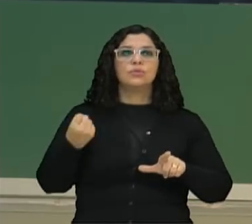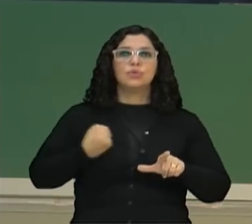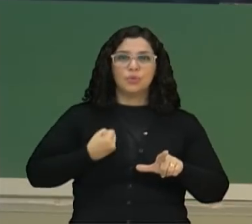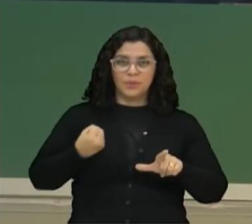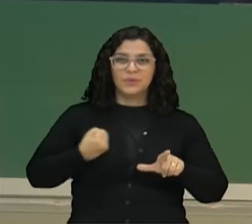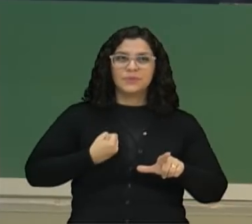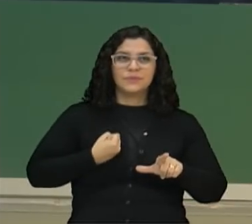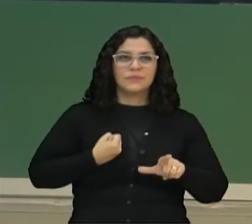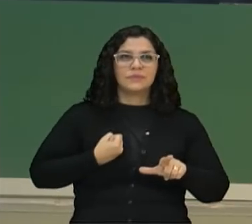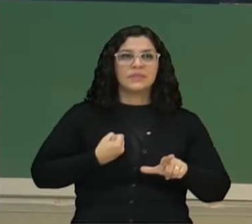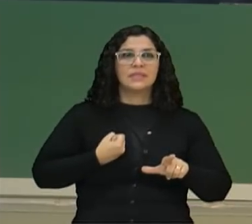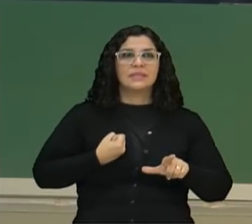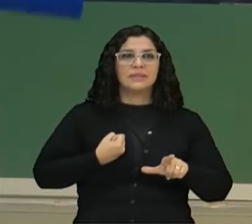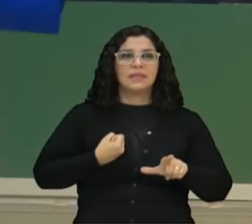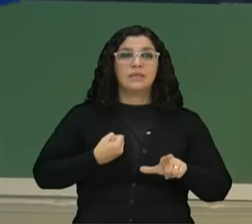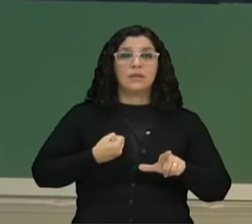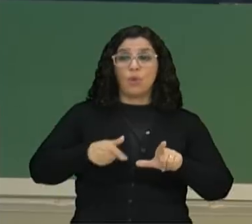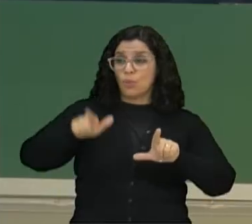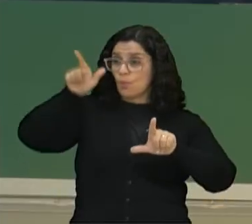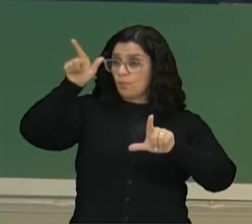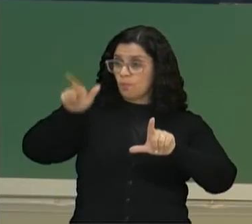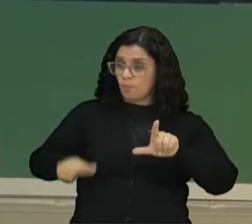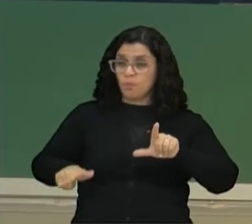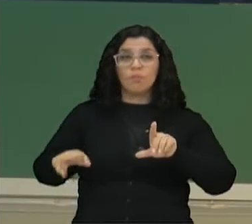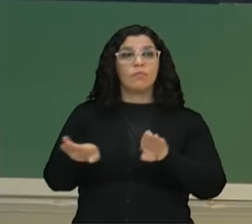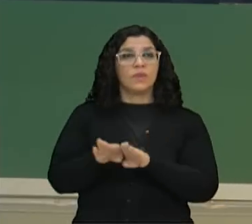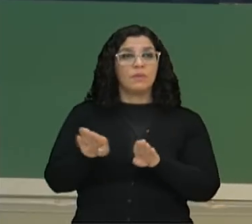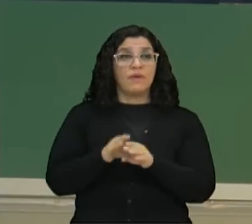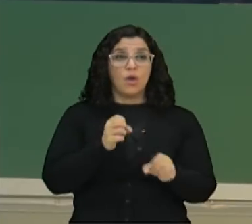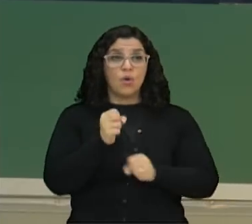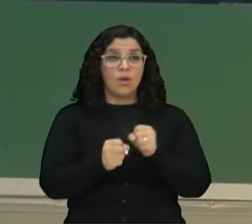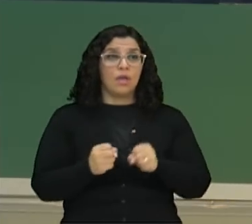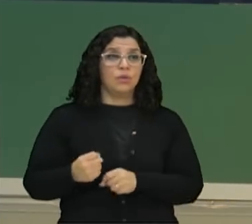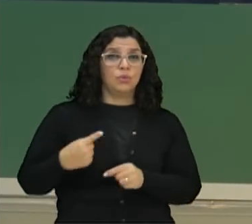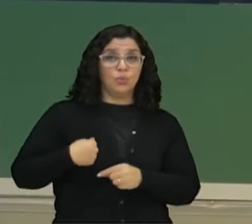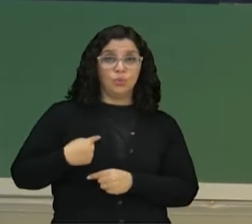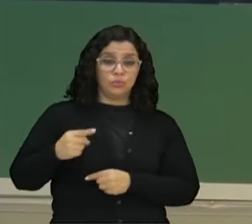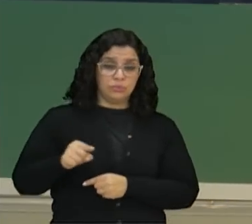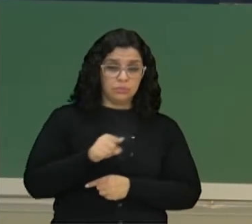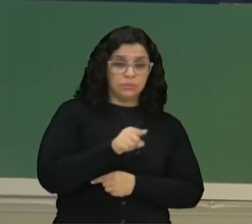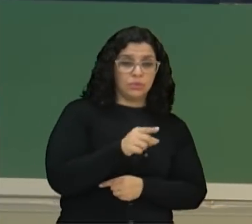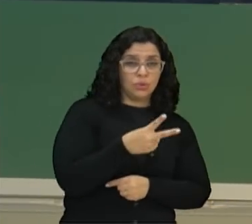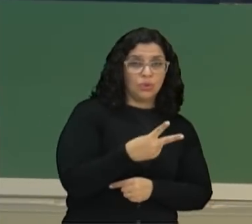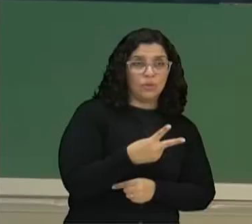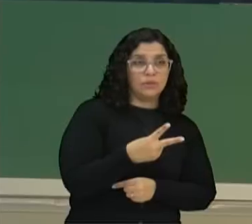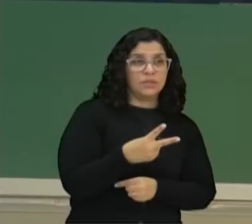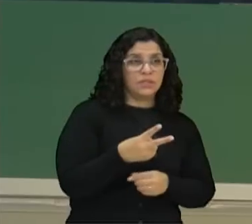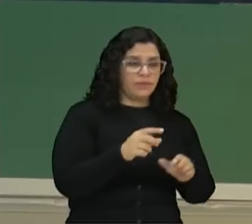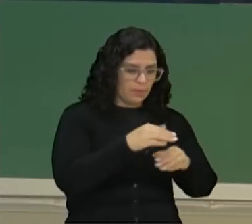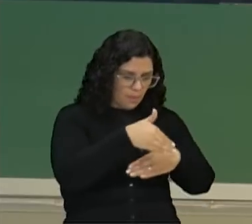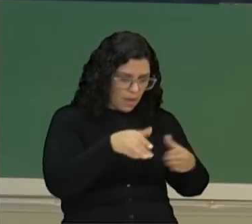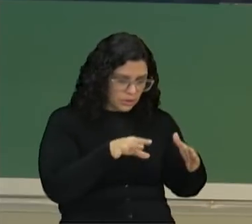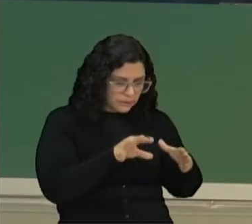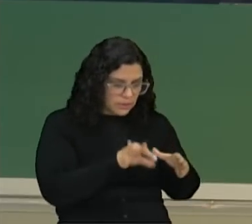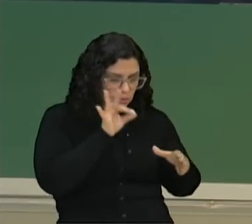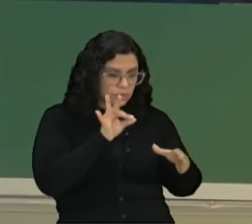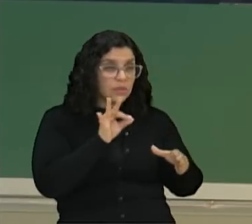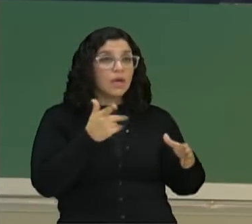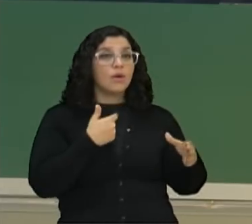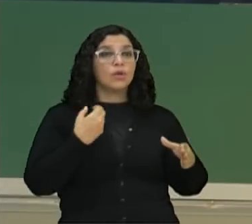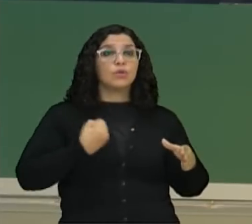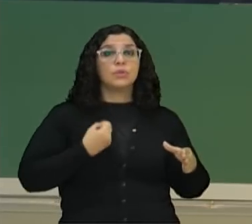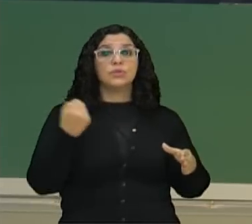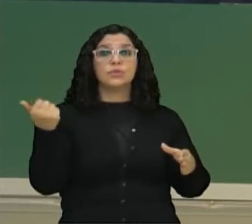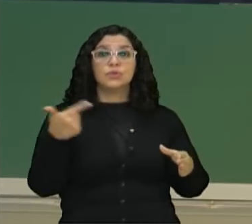o número, ou aqui vai estar em branco e ele vai correr aqui, ele vai correr para o ponto 1 e ele vai abrir lá uma caixinha e vai estar escrito o